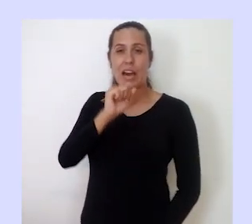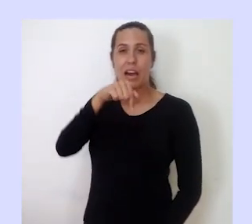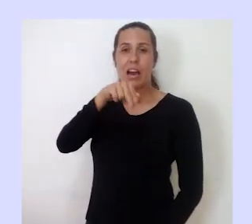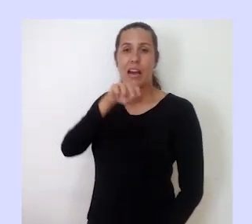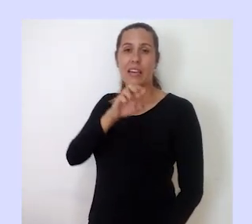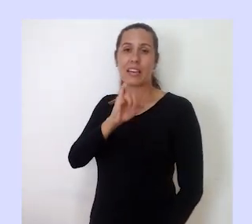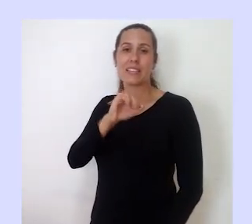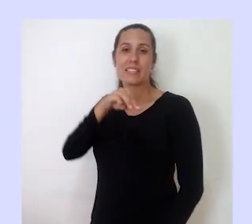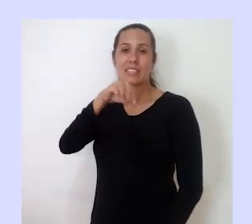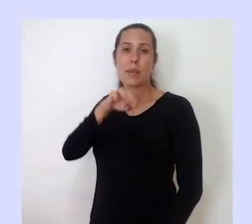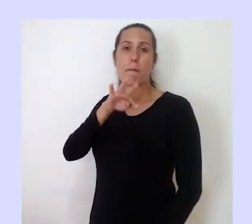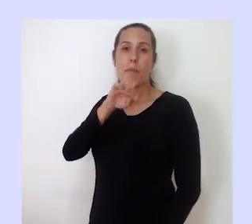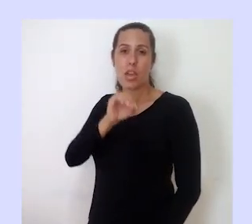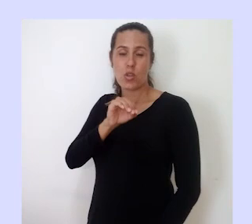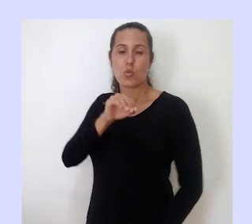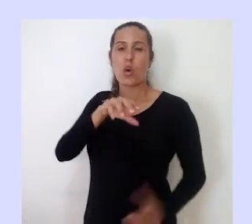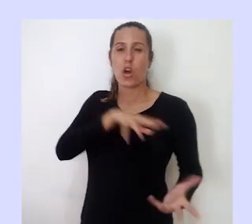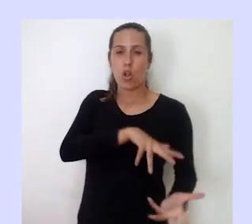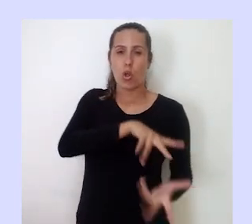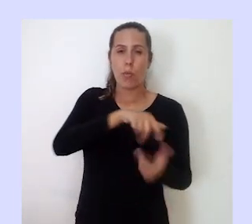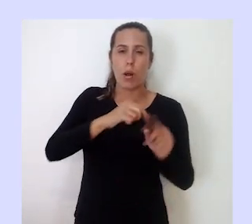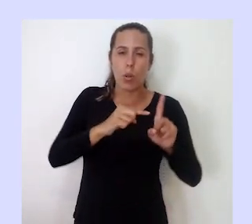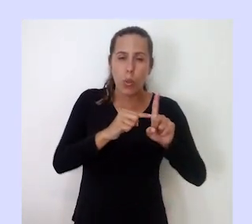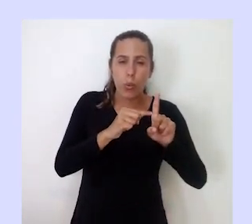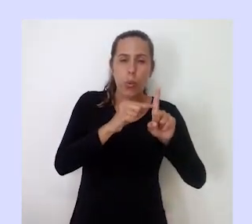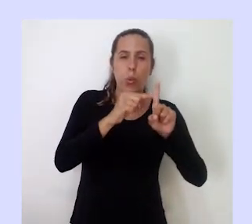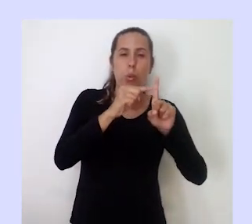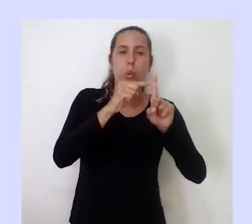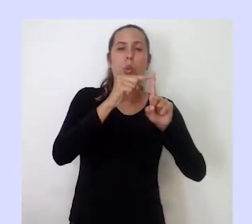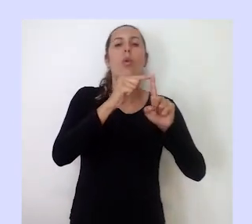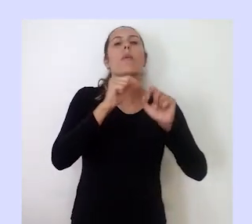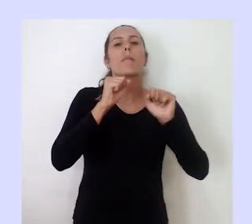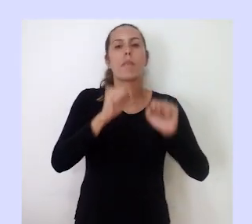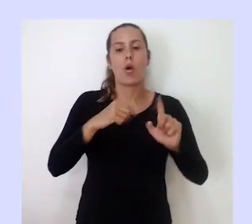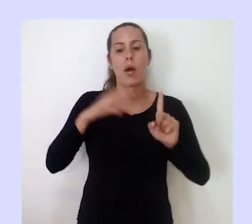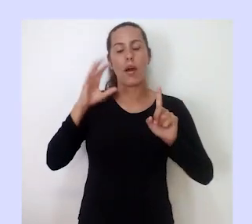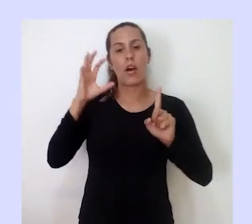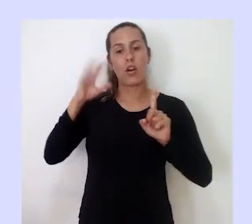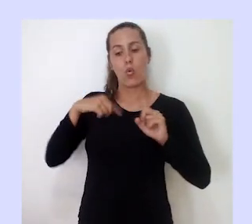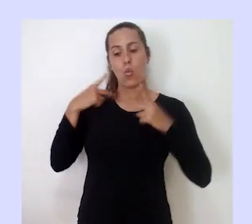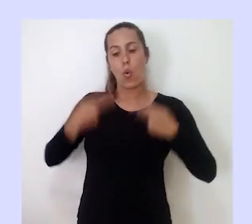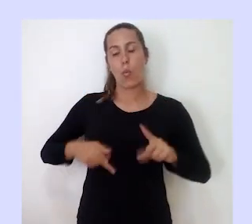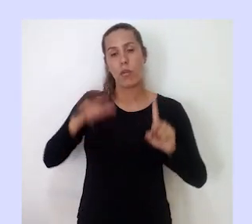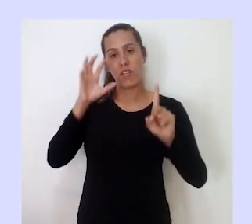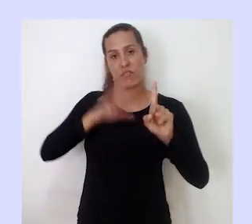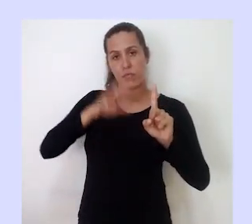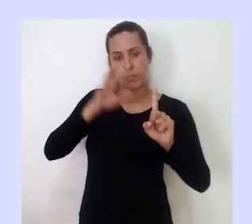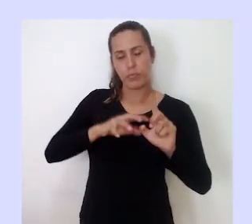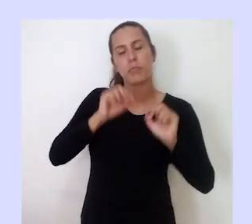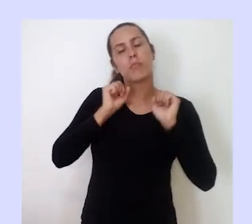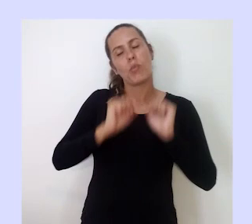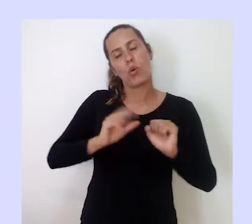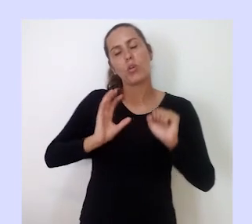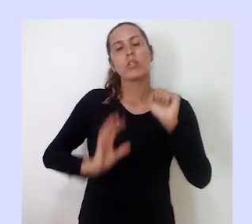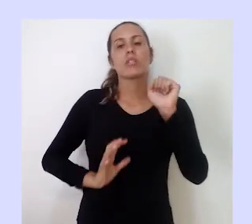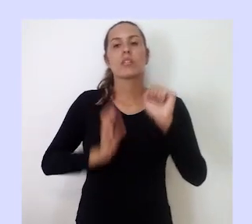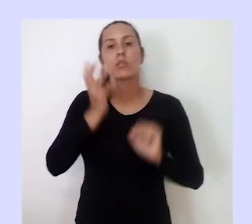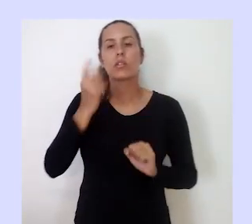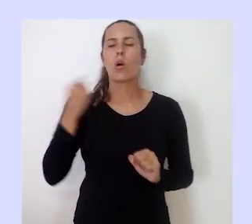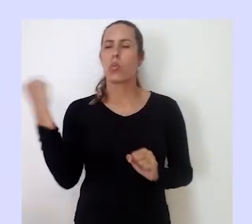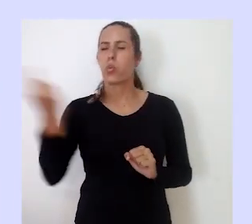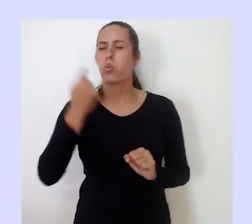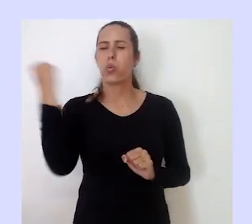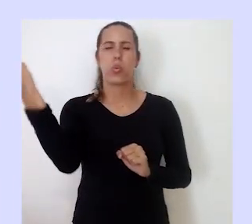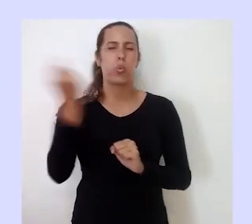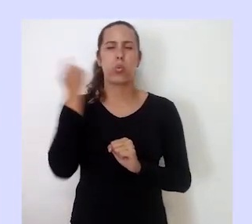a temperatura dos oceanos e provocar mais furacões. E aí